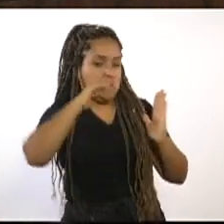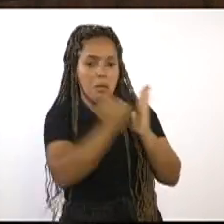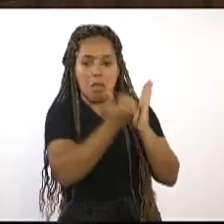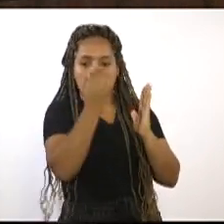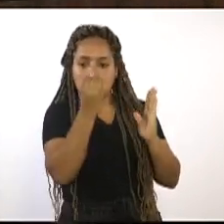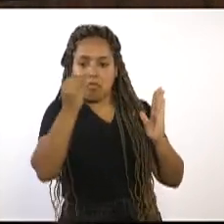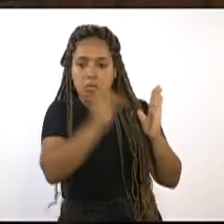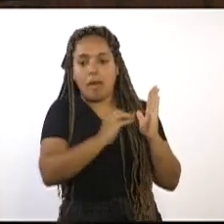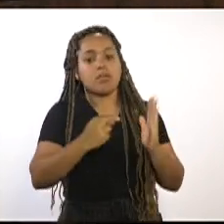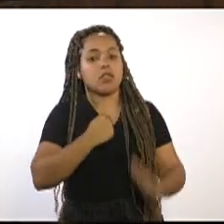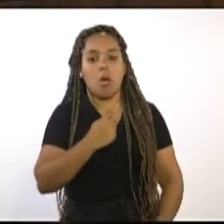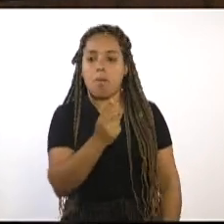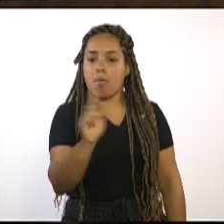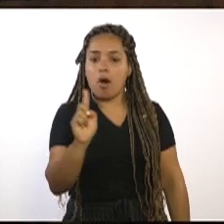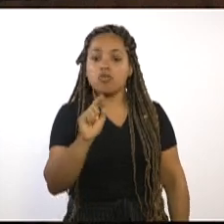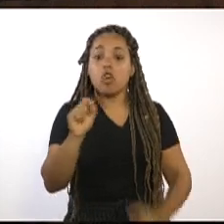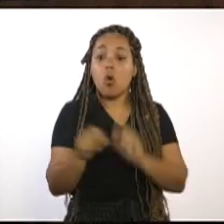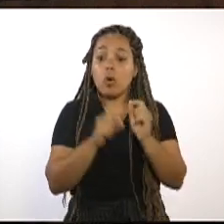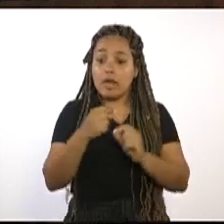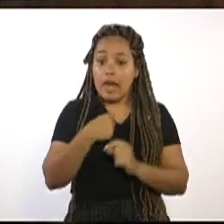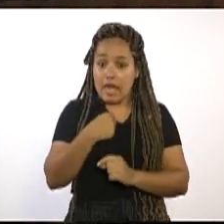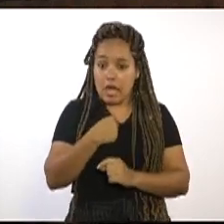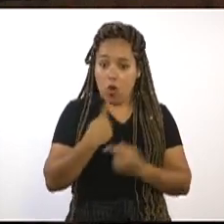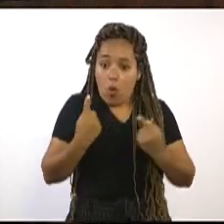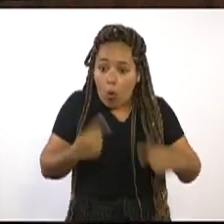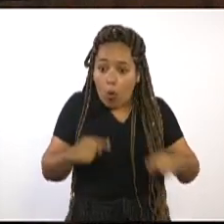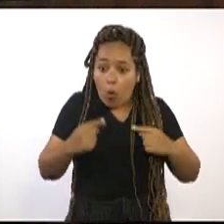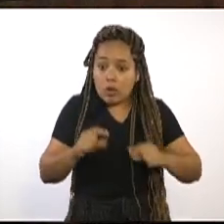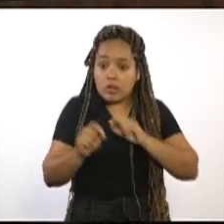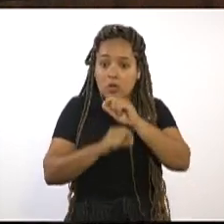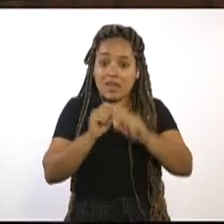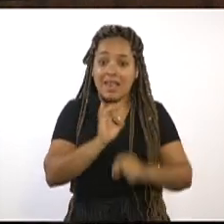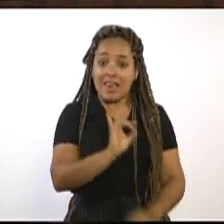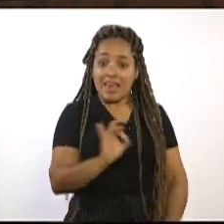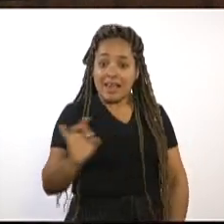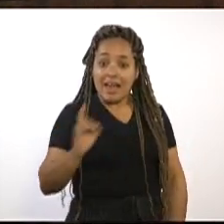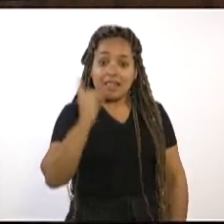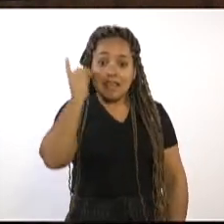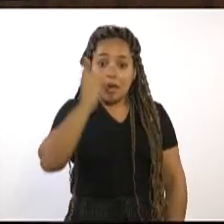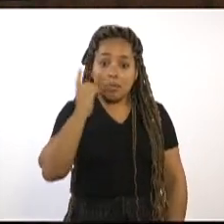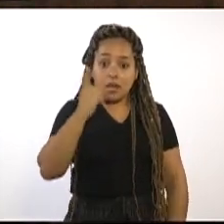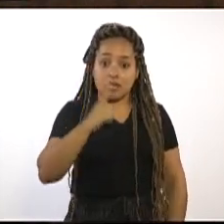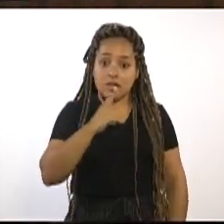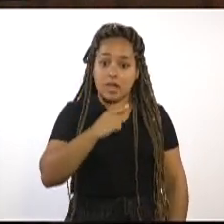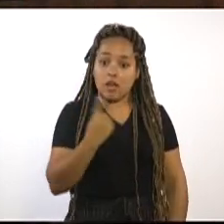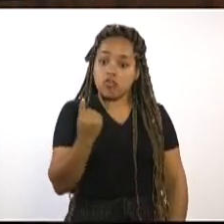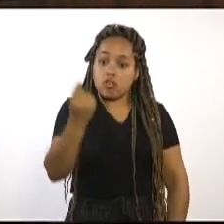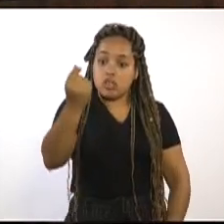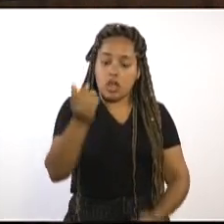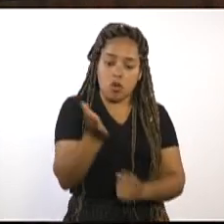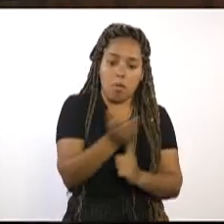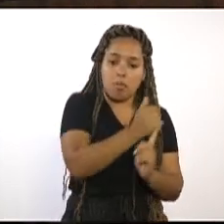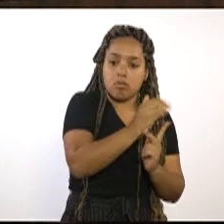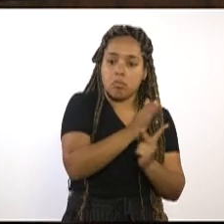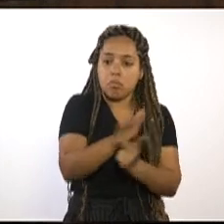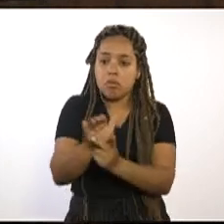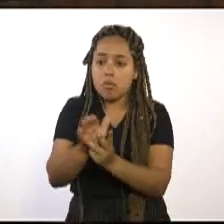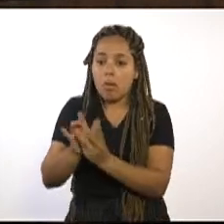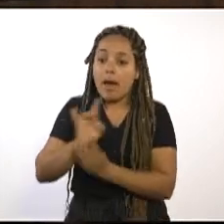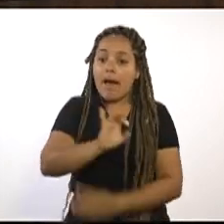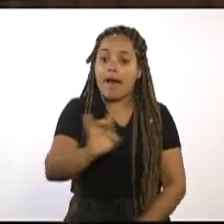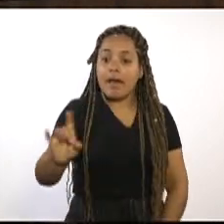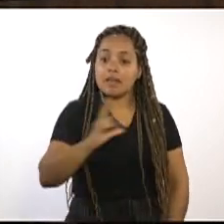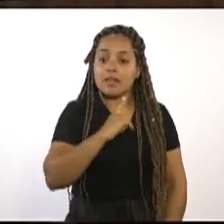central é que eu sou contra que cada deputado tenha uma parcela de orçamento para si, pois o que acontece são